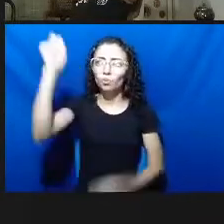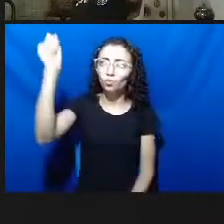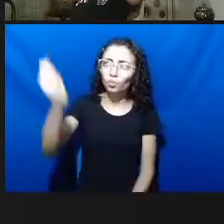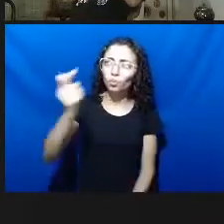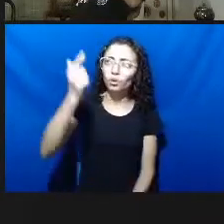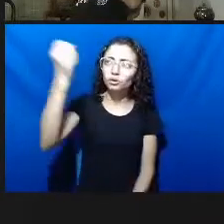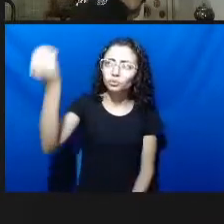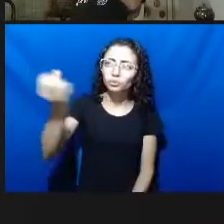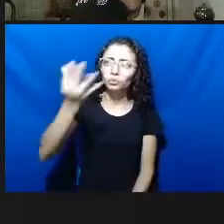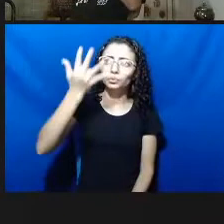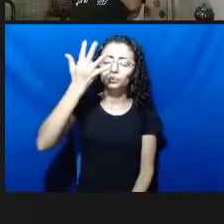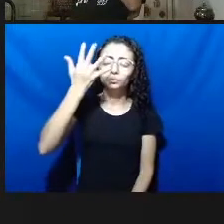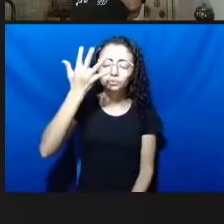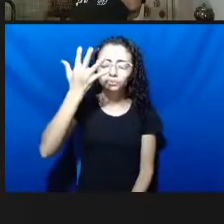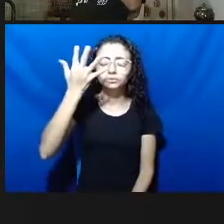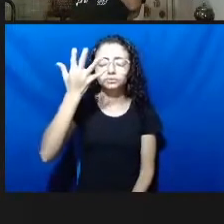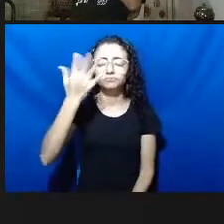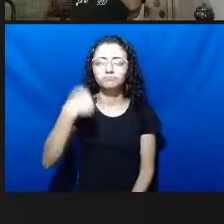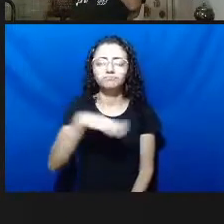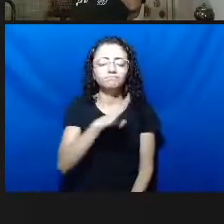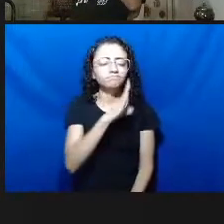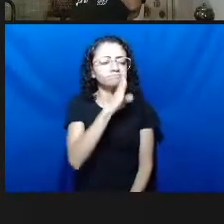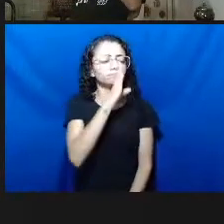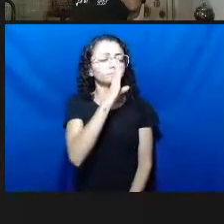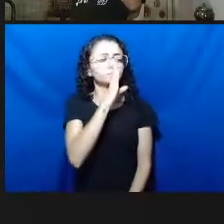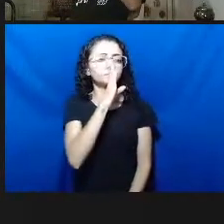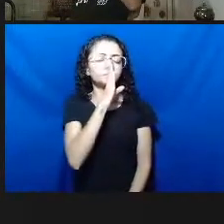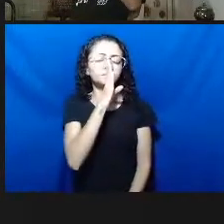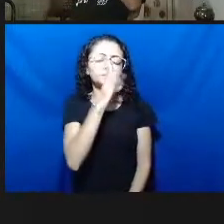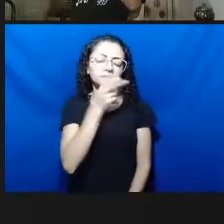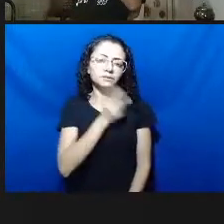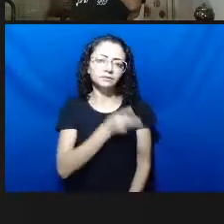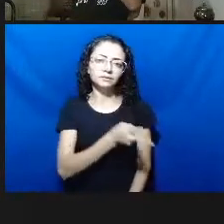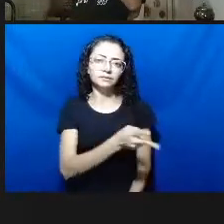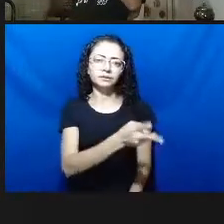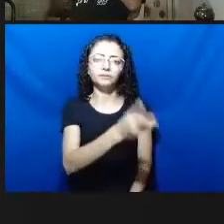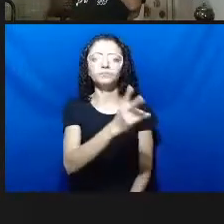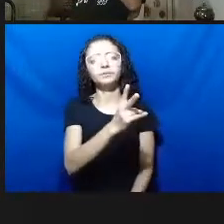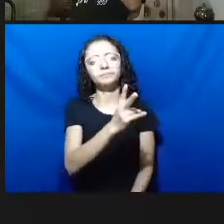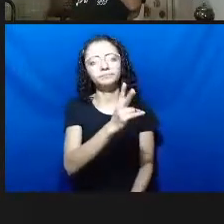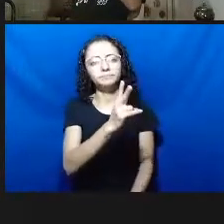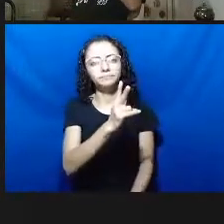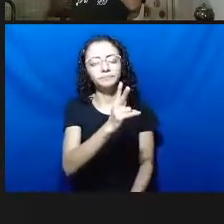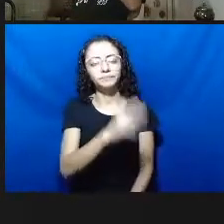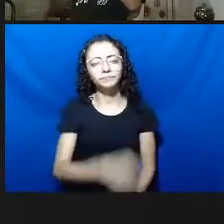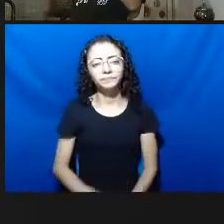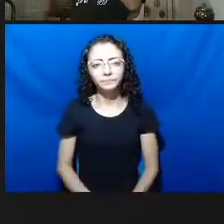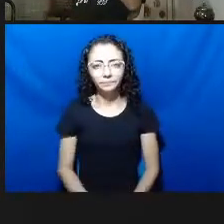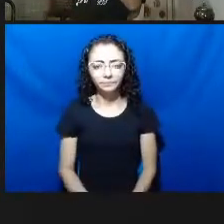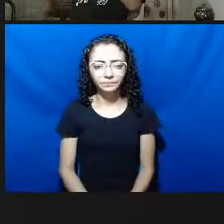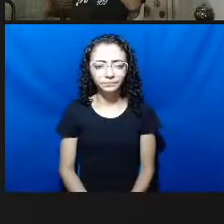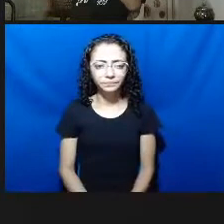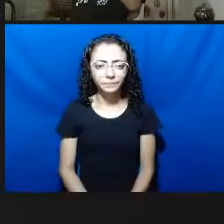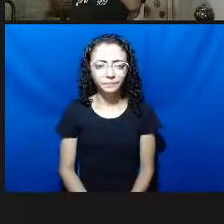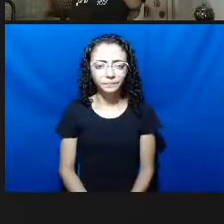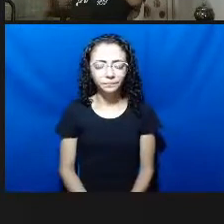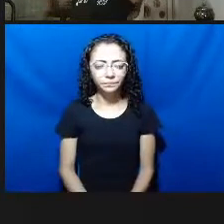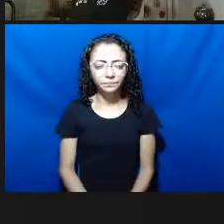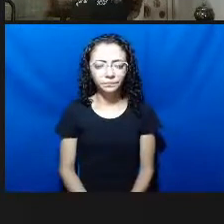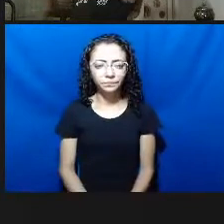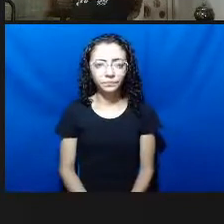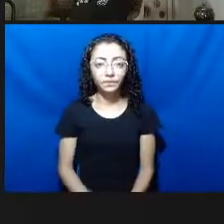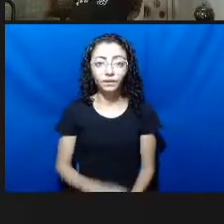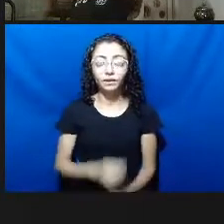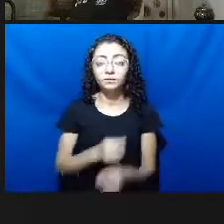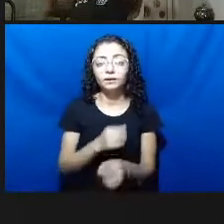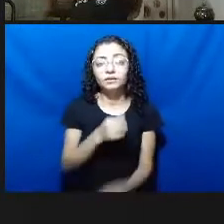serena e o silêncio se cala para sempre, submisso na imagem antiga. 18 de